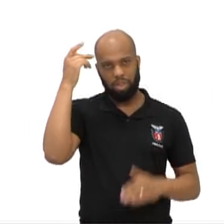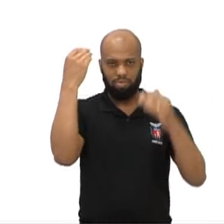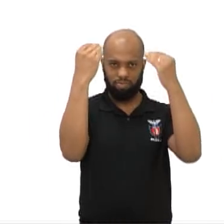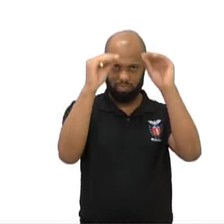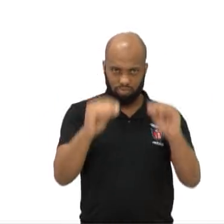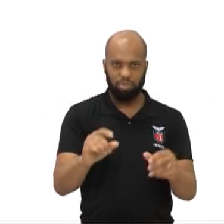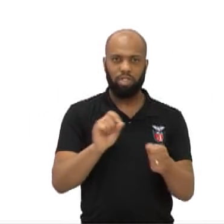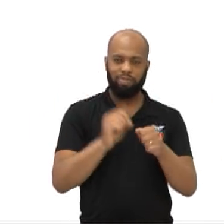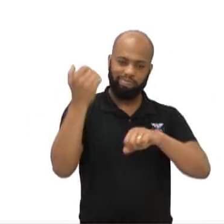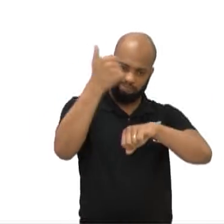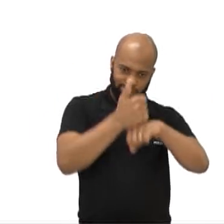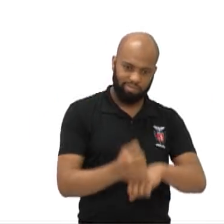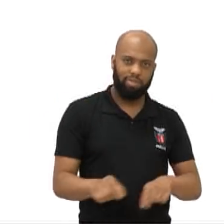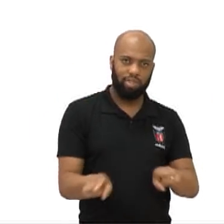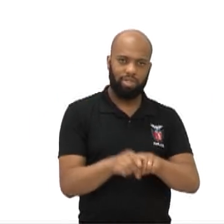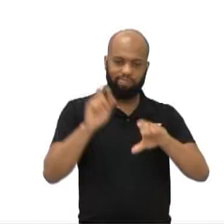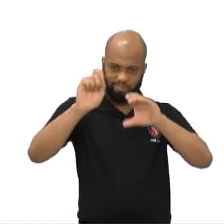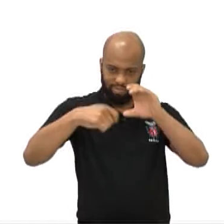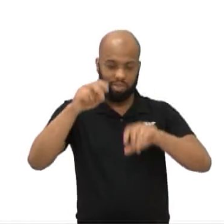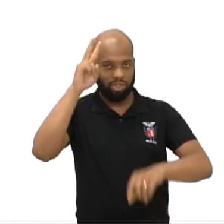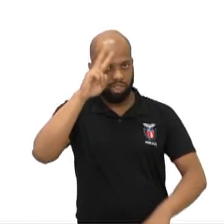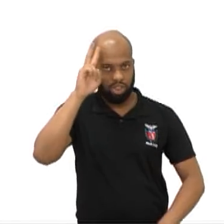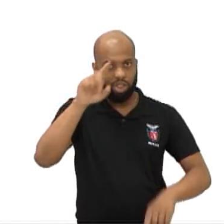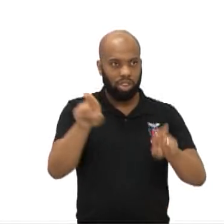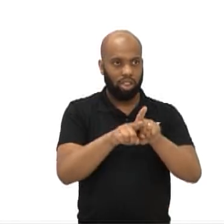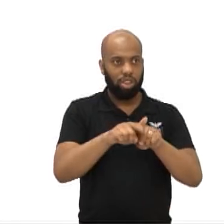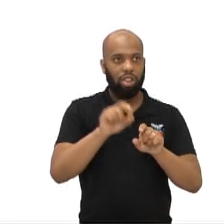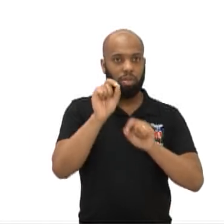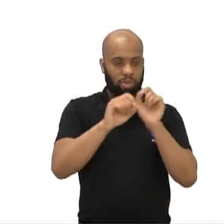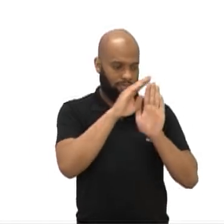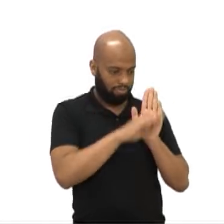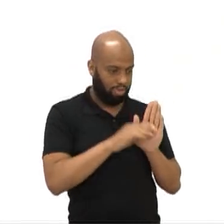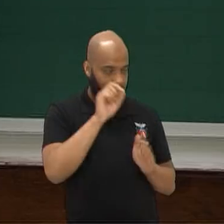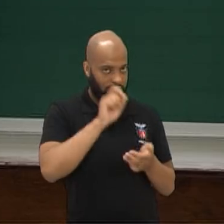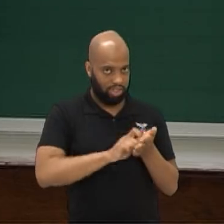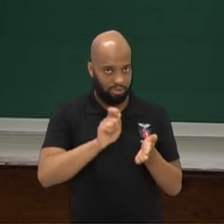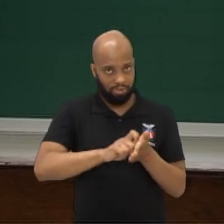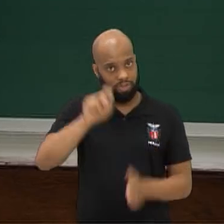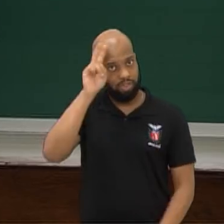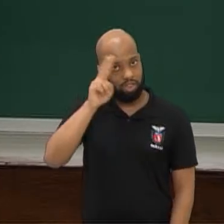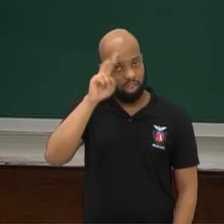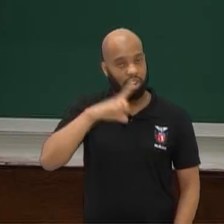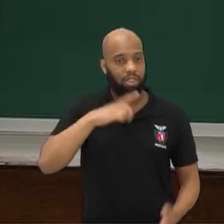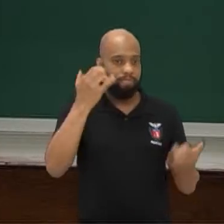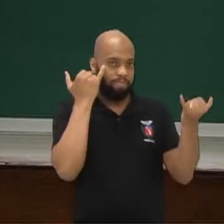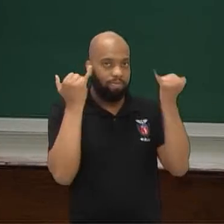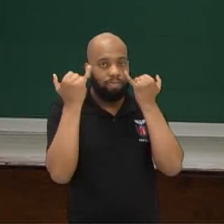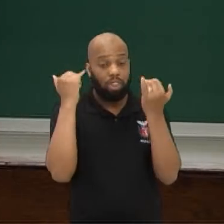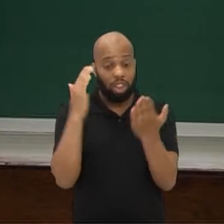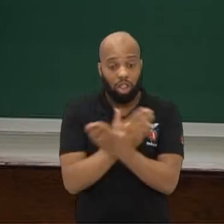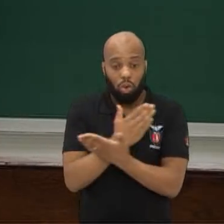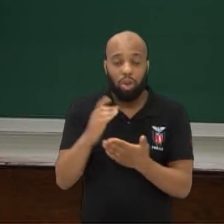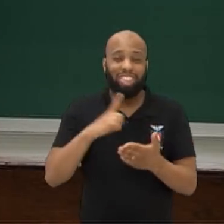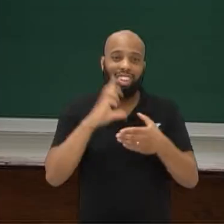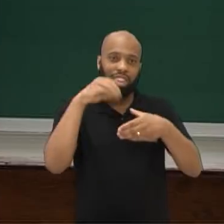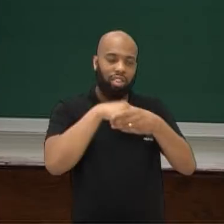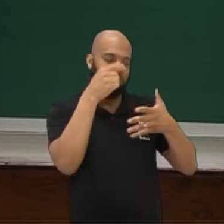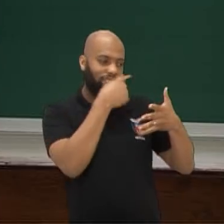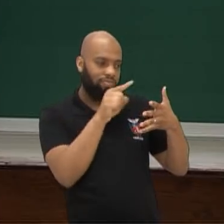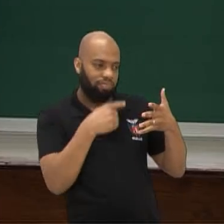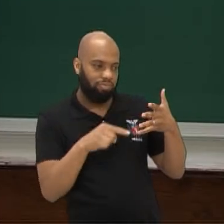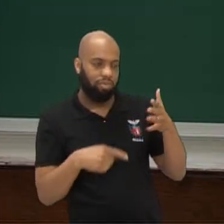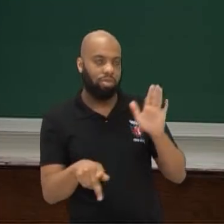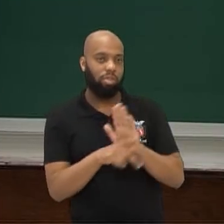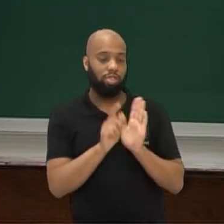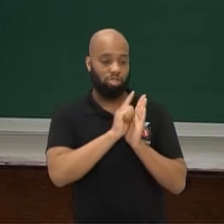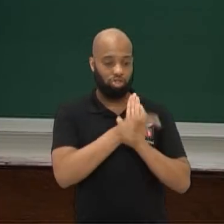dos produtores, né, a história e o roteiro. Então, são algumas informações que constituem os elementos composicionais